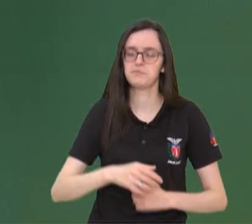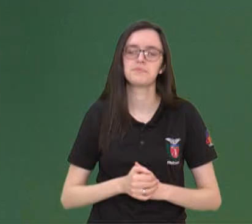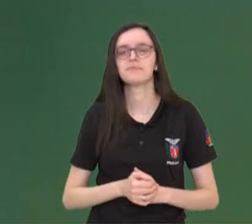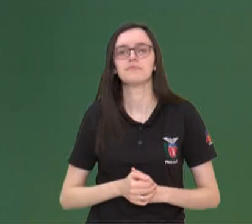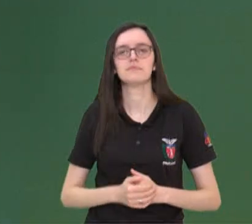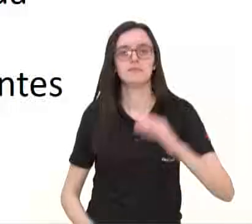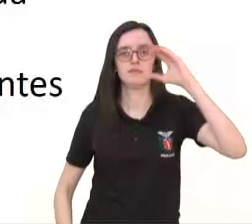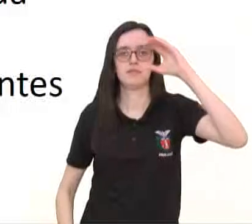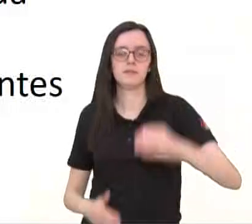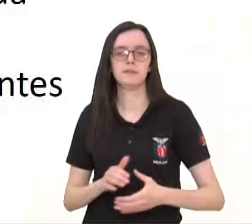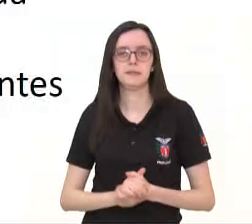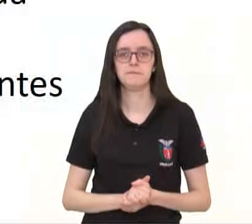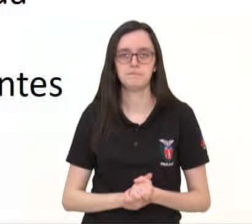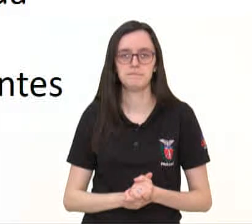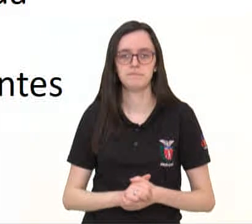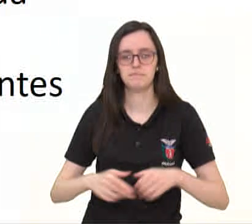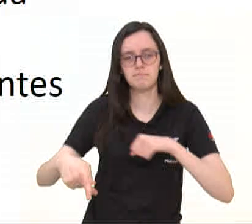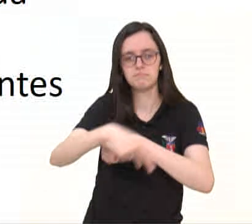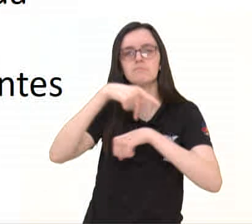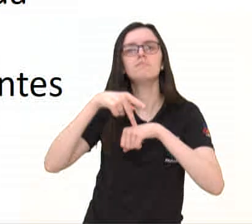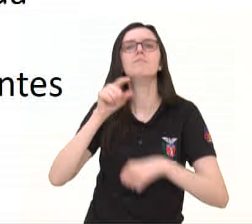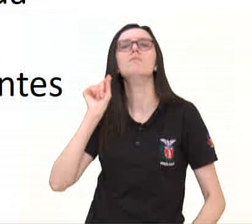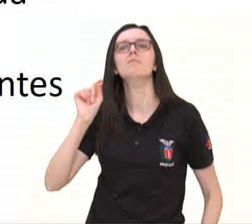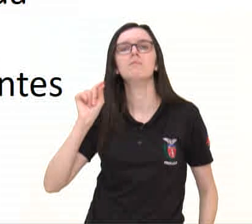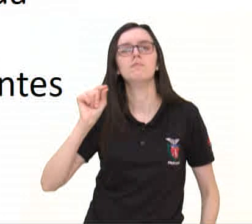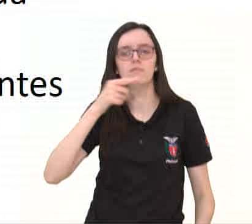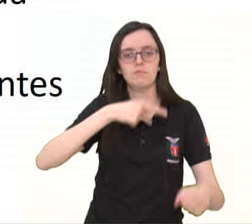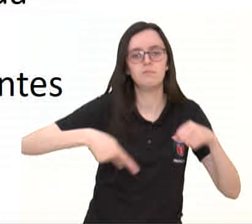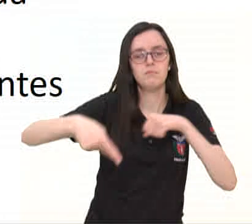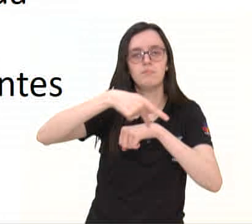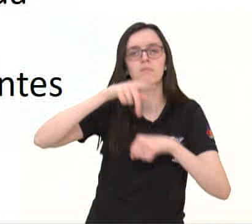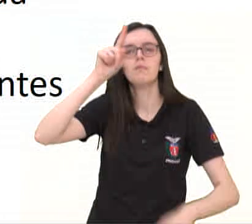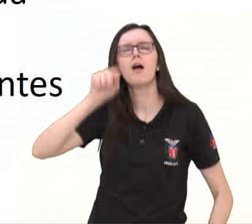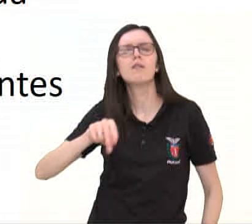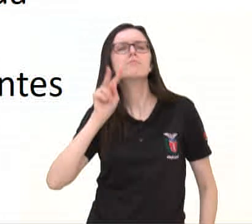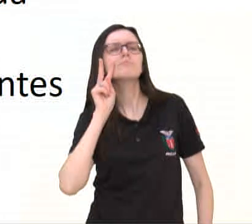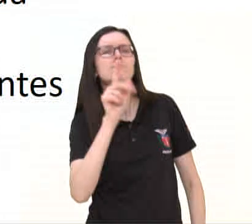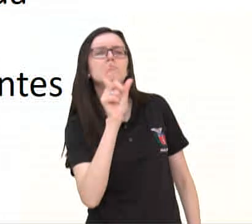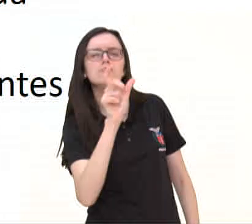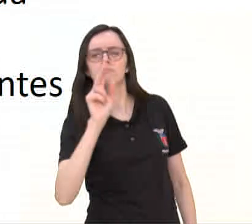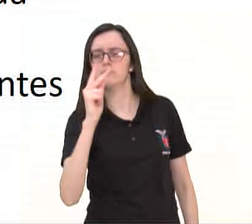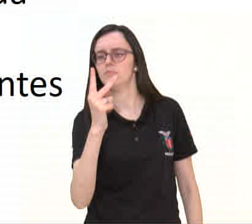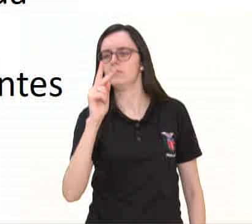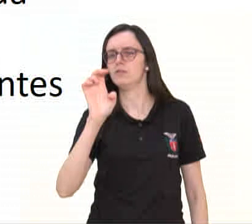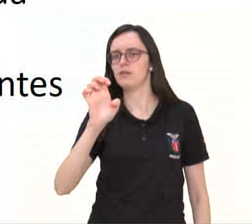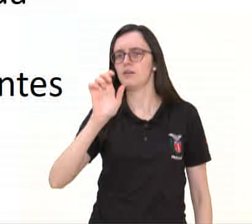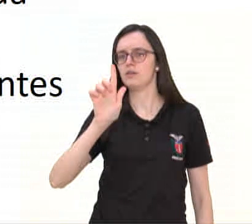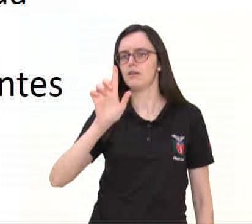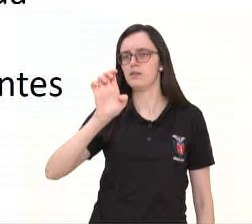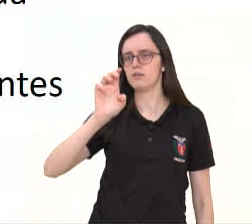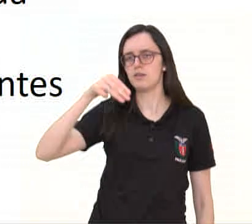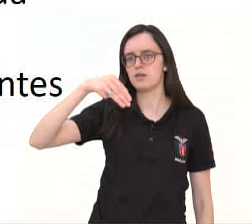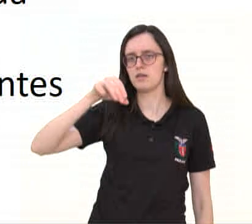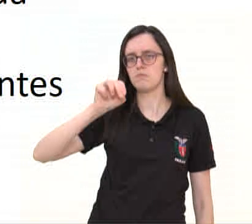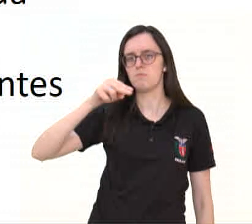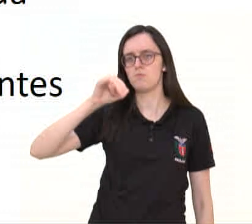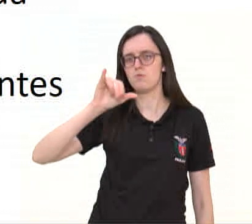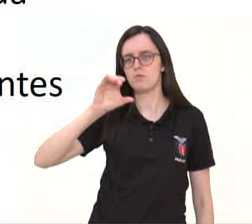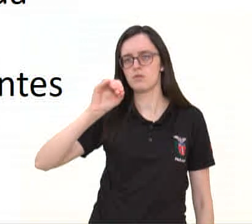Os países hegemônicos, ou seja, os países que são tidos pelos demais países como superiores,